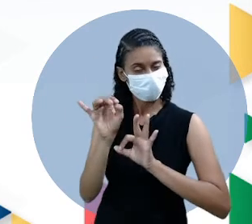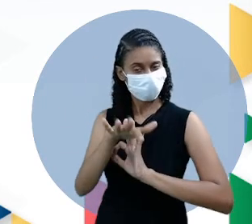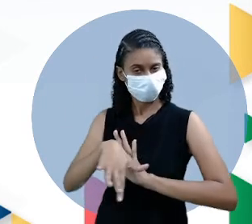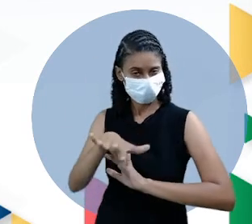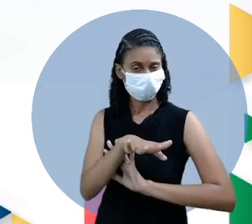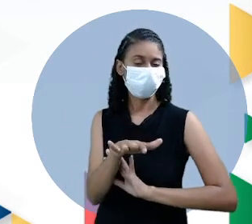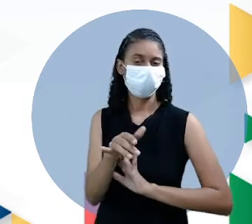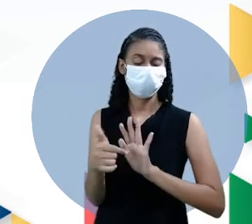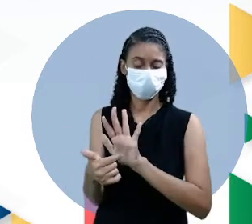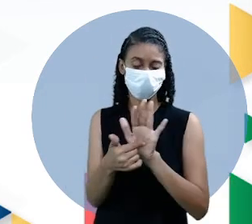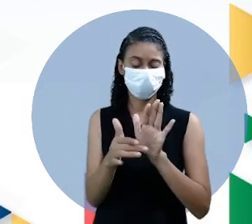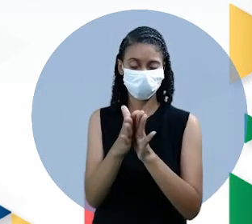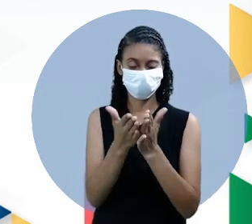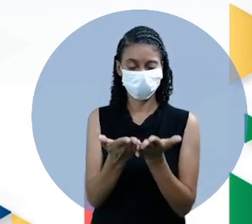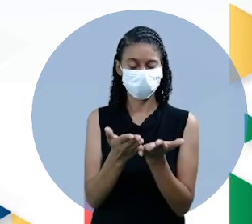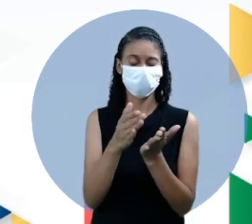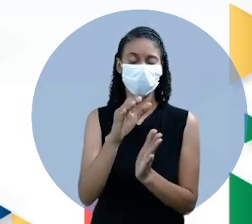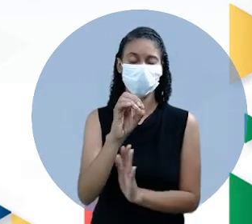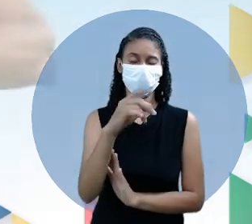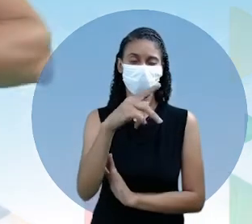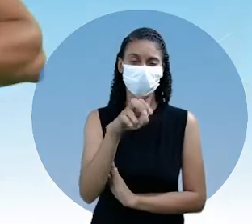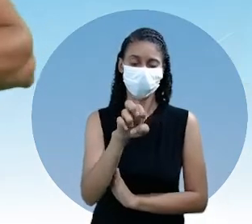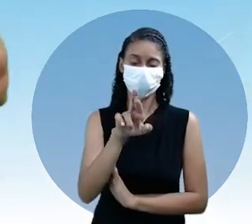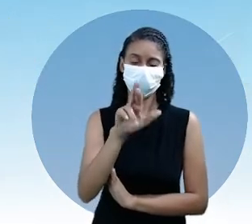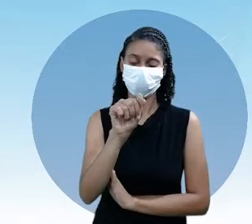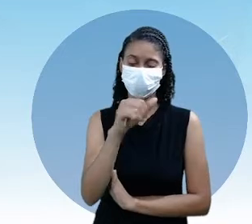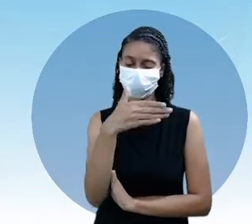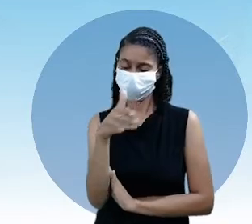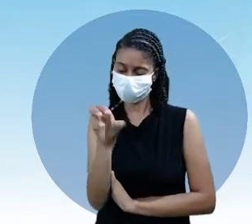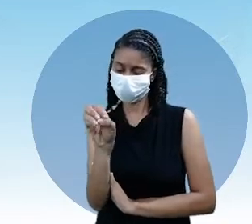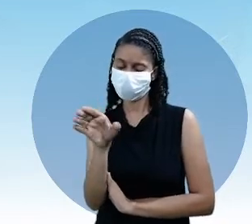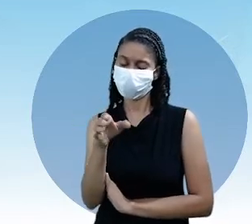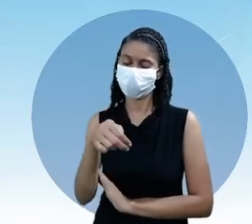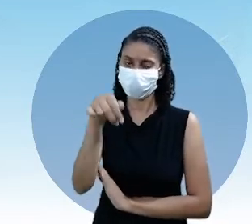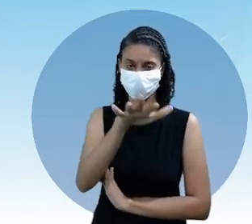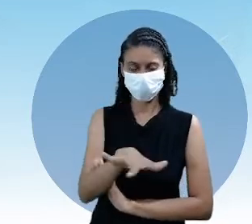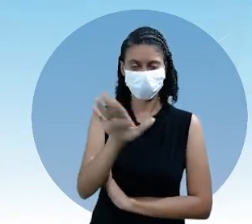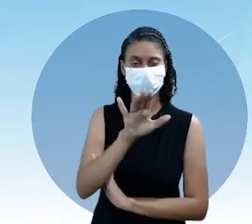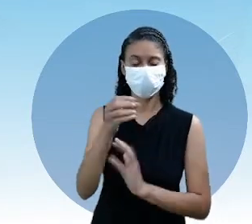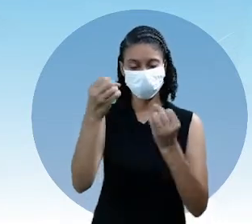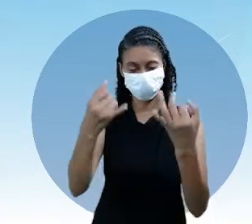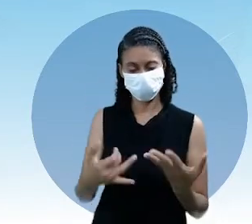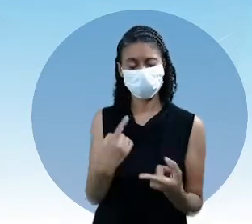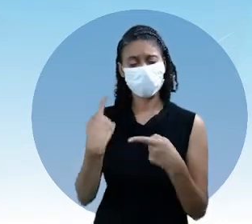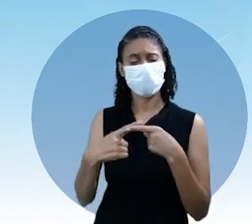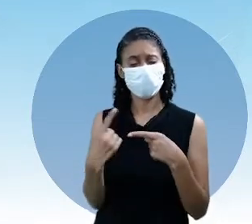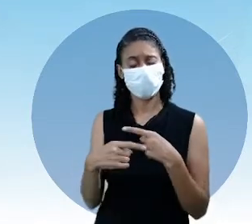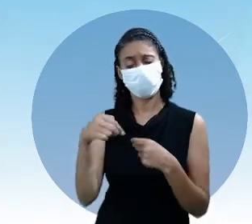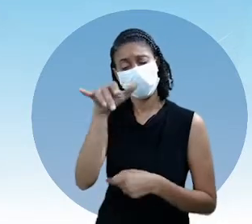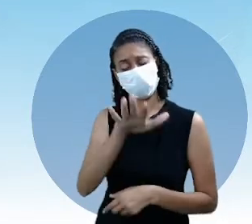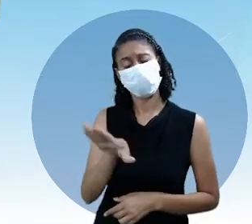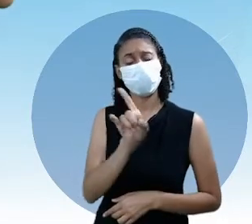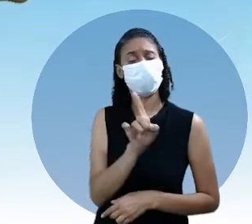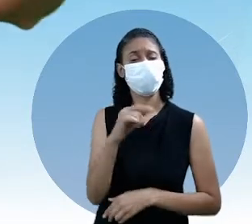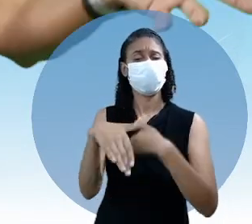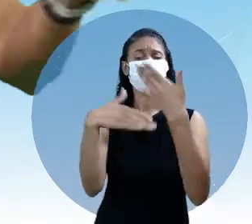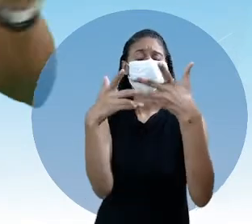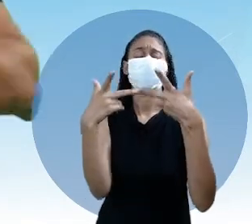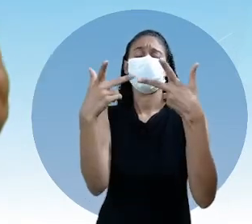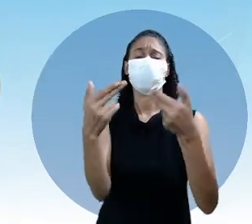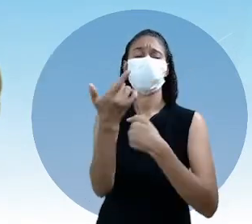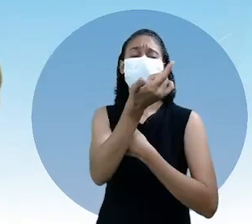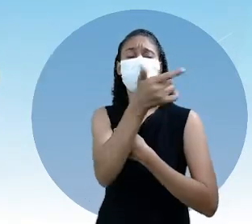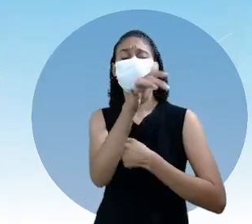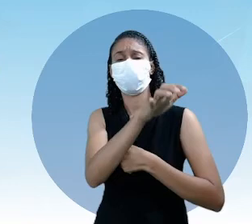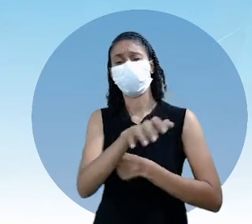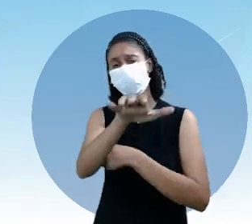A Operação Nordeste, né, então fazendo todo um diagnóstico do porquê que o Nordeste não era tão desenvolvido quanto outras